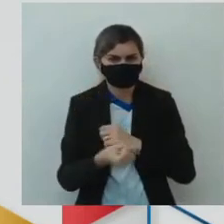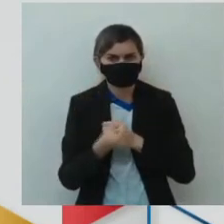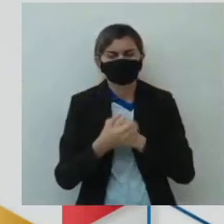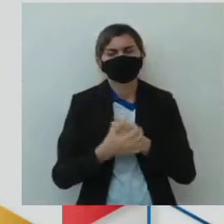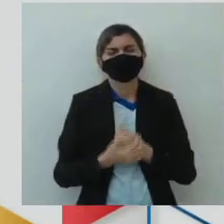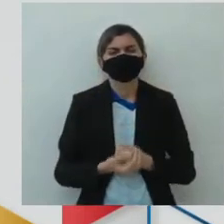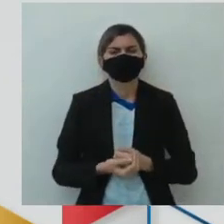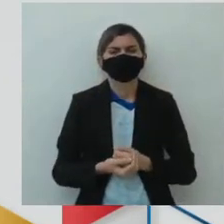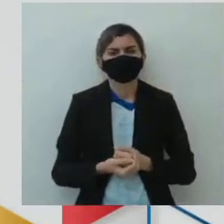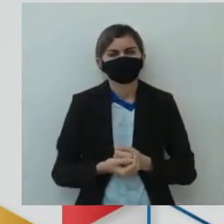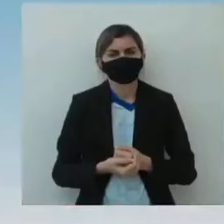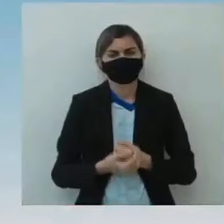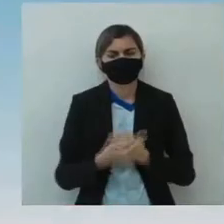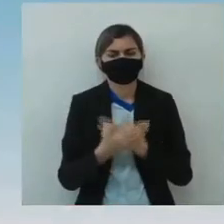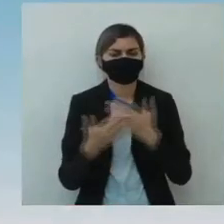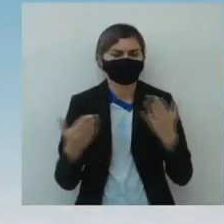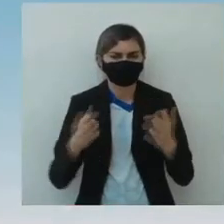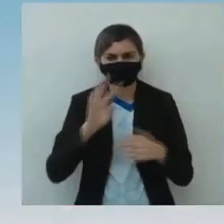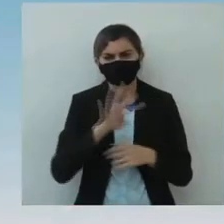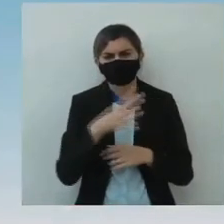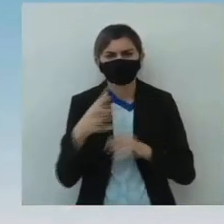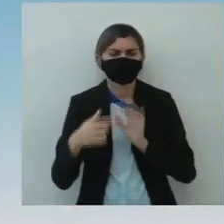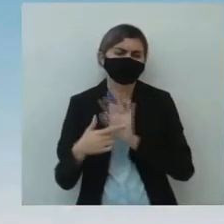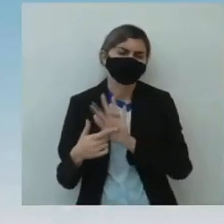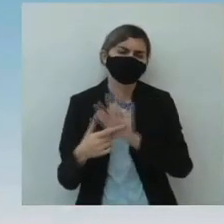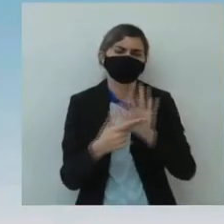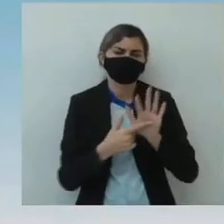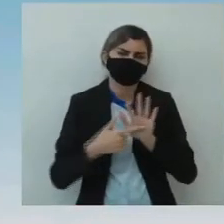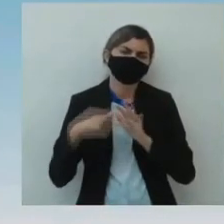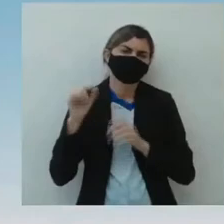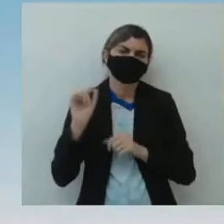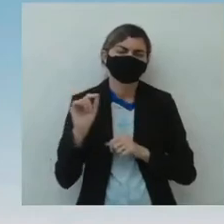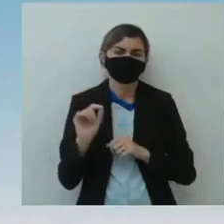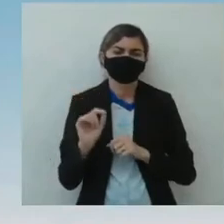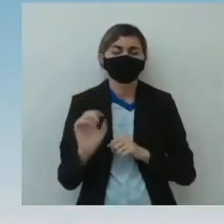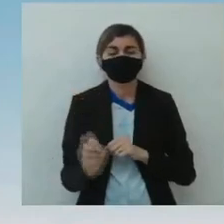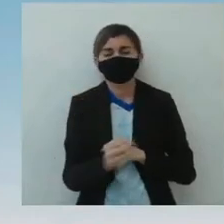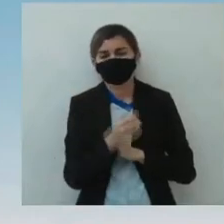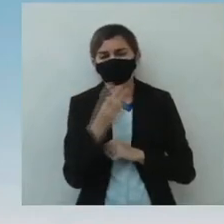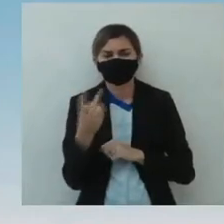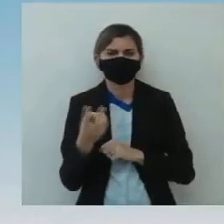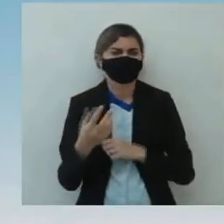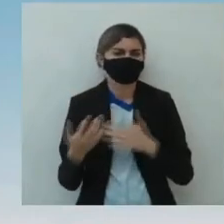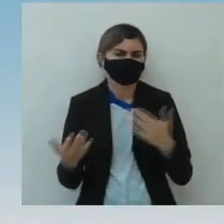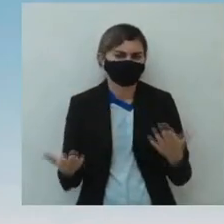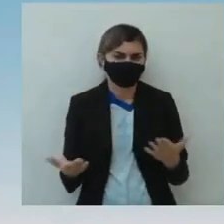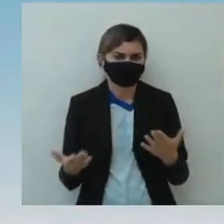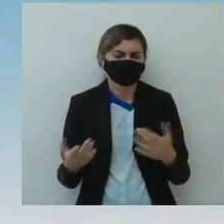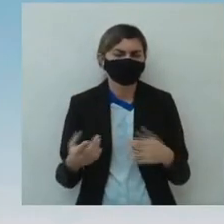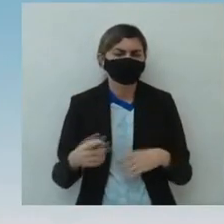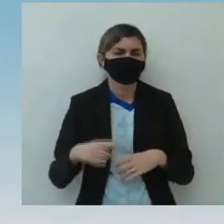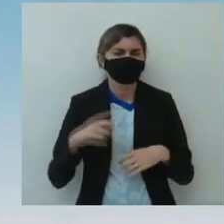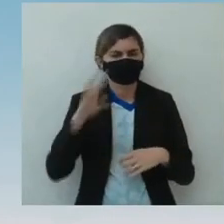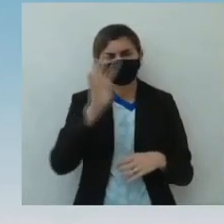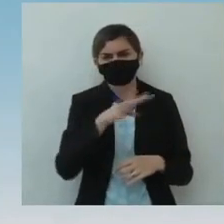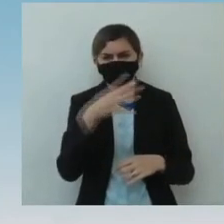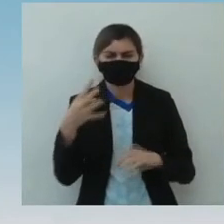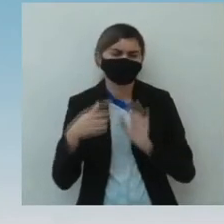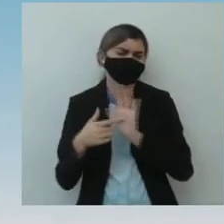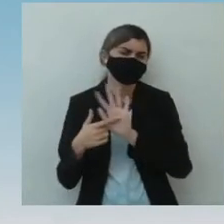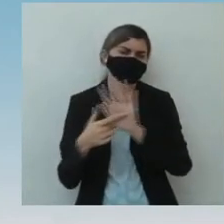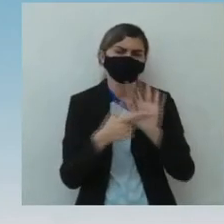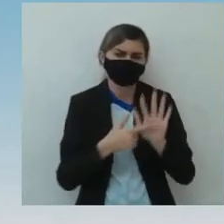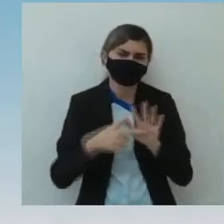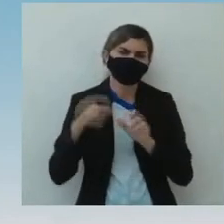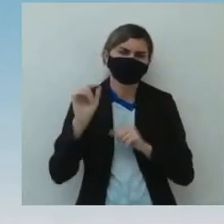de graça shows 10 o gráfico mostra que ou então deixar shows that A tabela